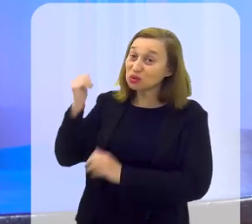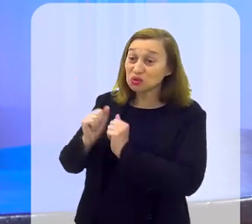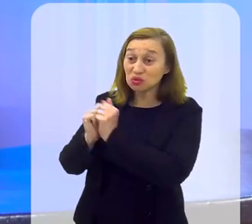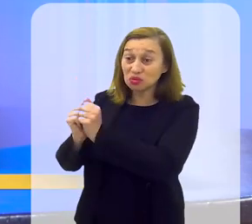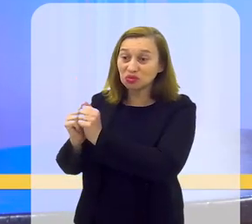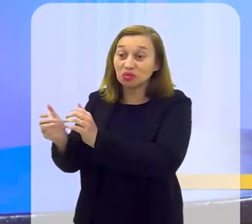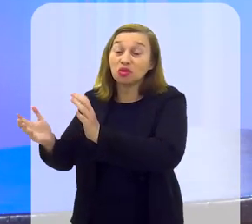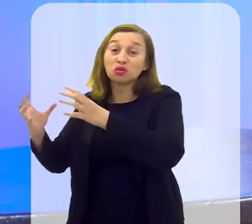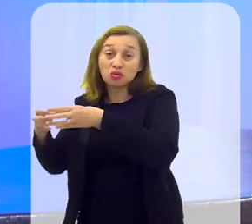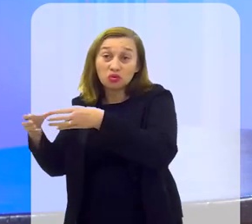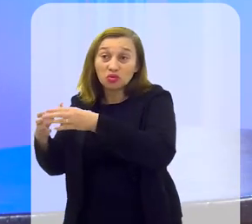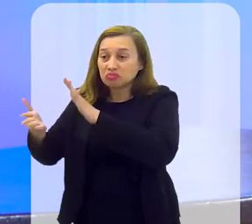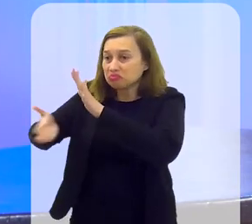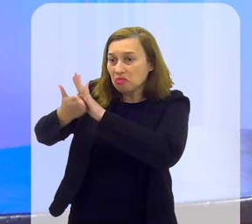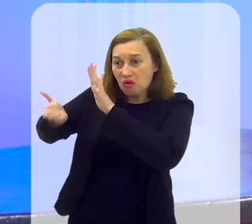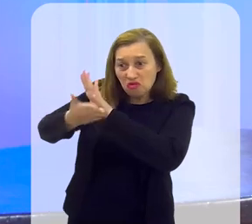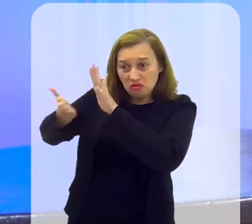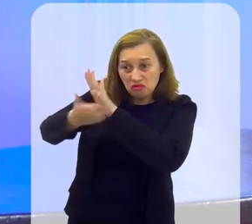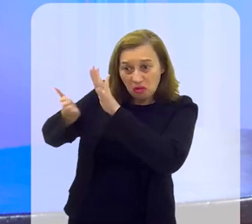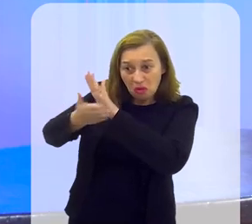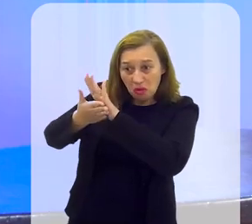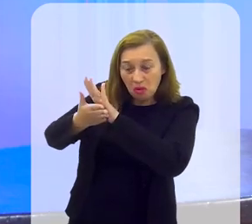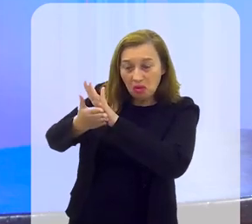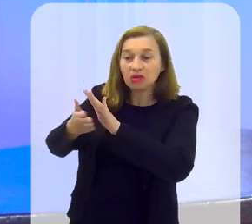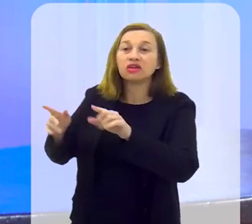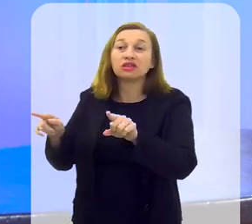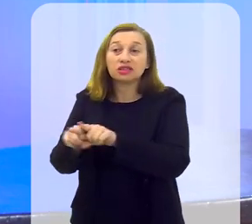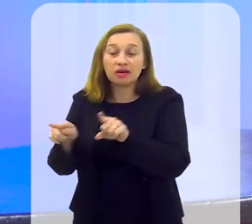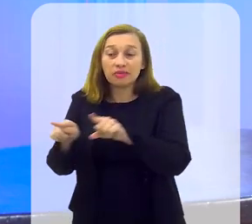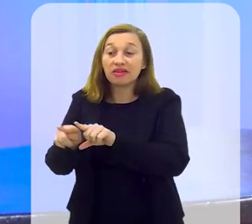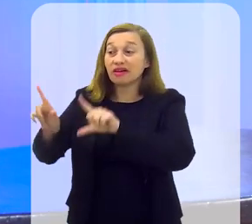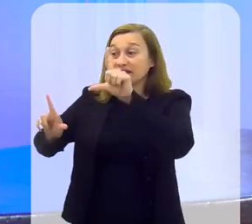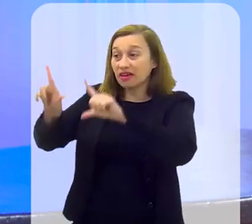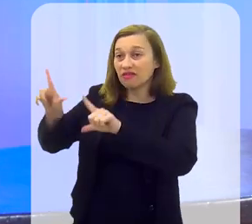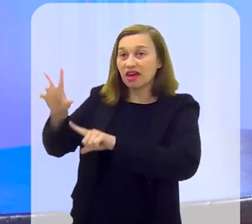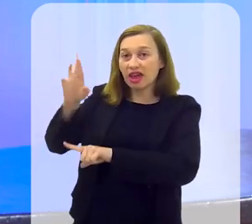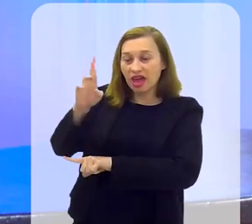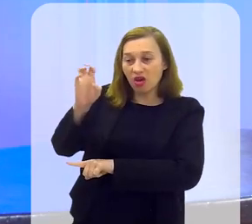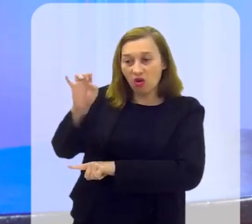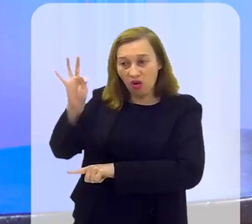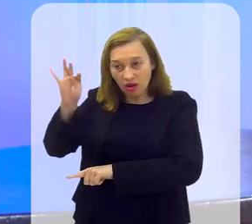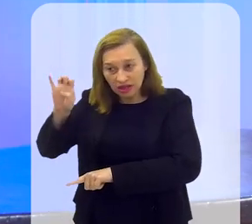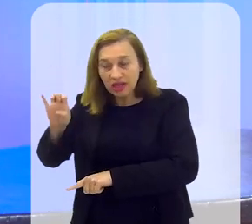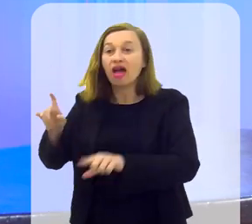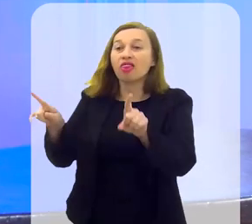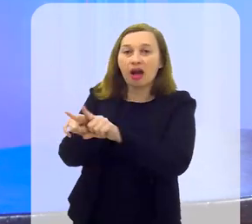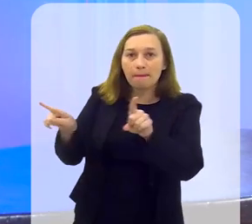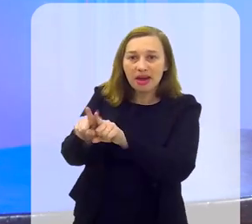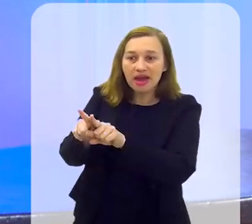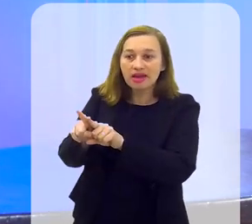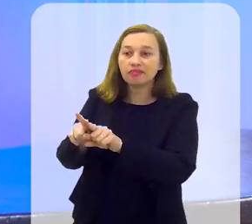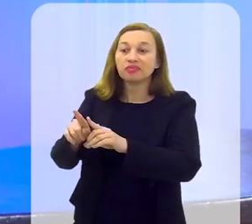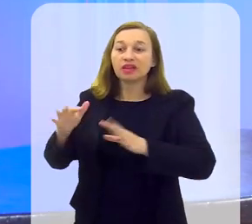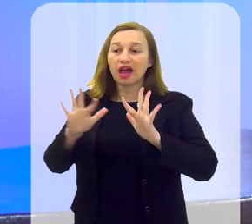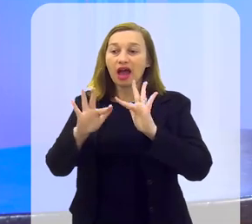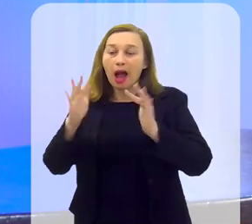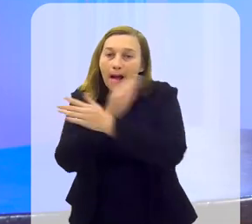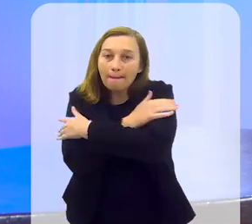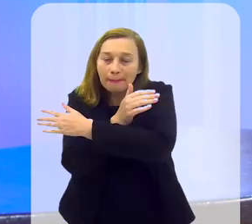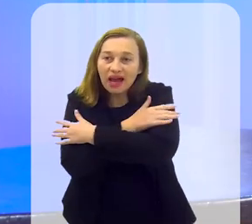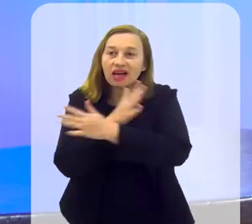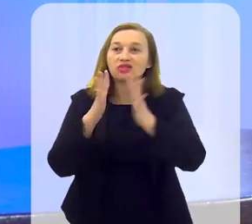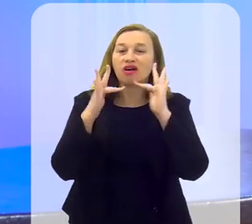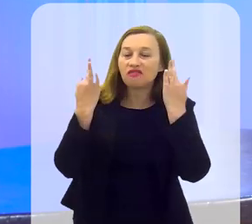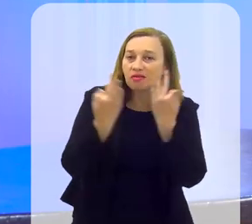Gospel online na Rede Record de televisão Aproveita e manda um abraço para o maridão para essa família linda de maurizete hoje no programa nós